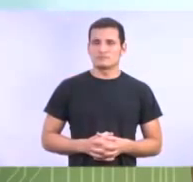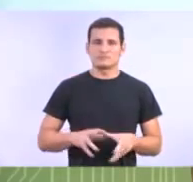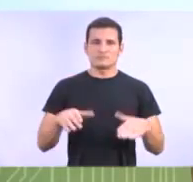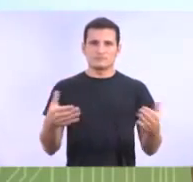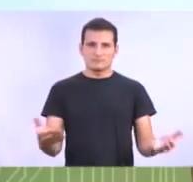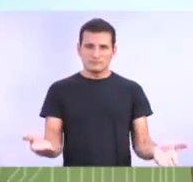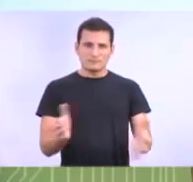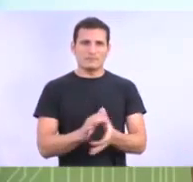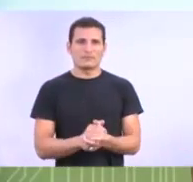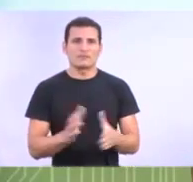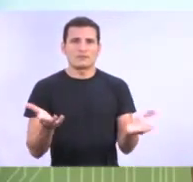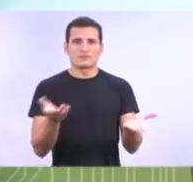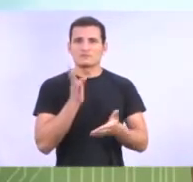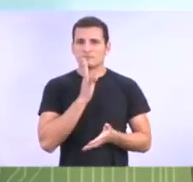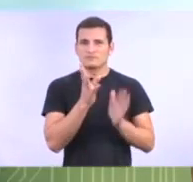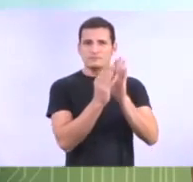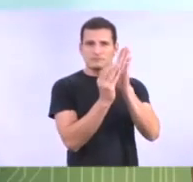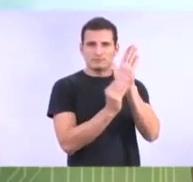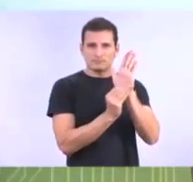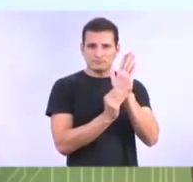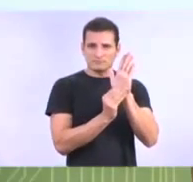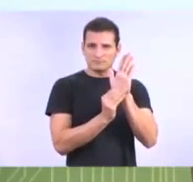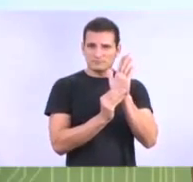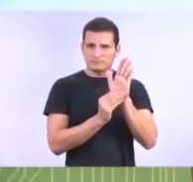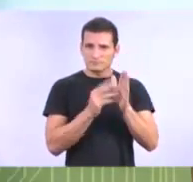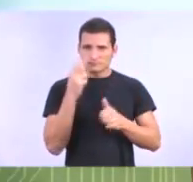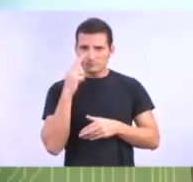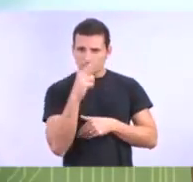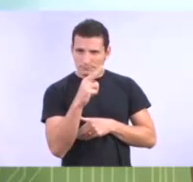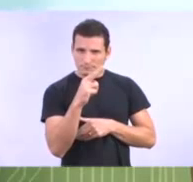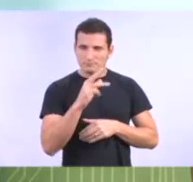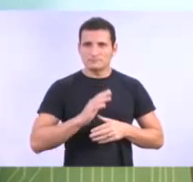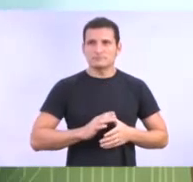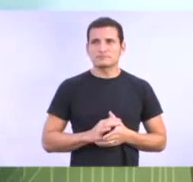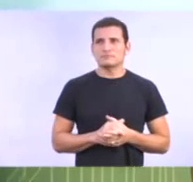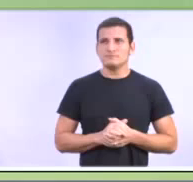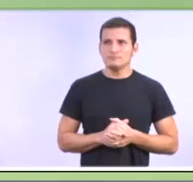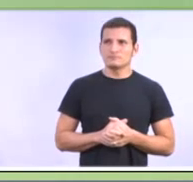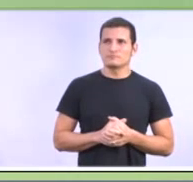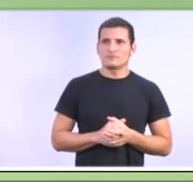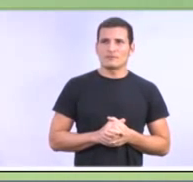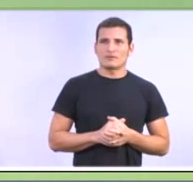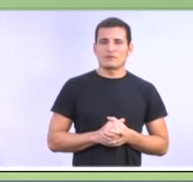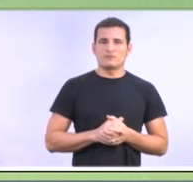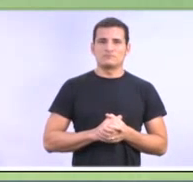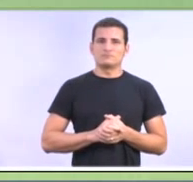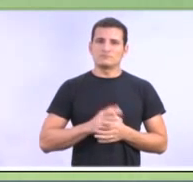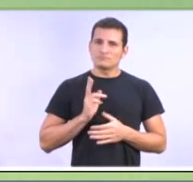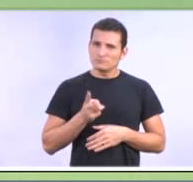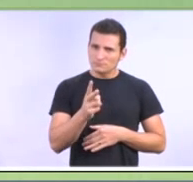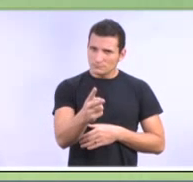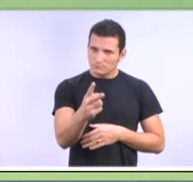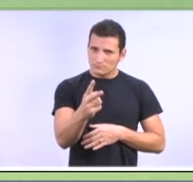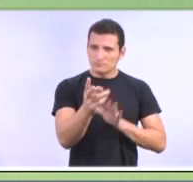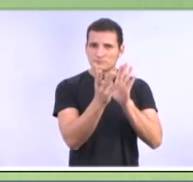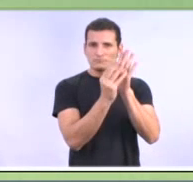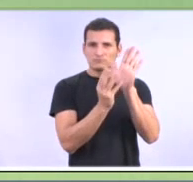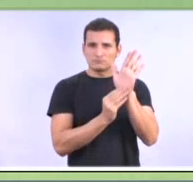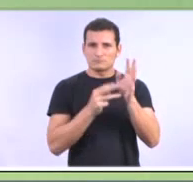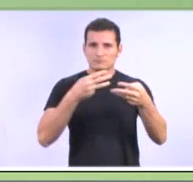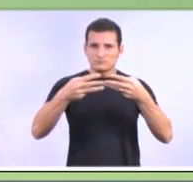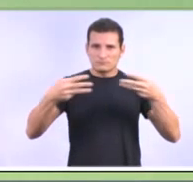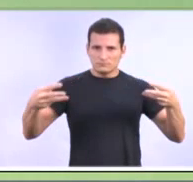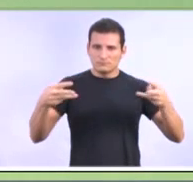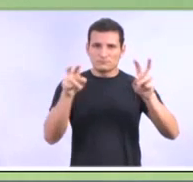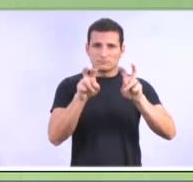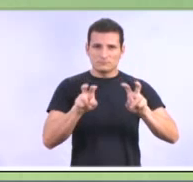Então, vamos conhecer o nosso conteúdo de hoje? Acompanhe comigo. Primeiramente, continuamos no nosso conteúdo de redes computadores e